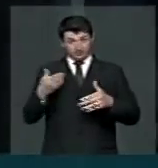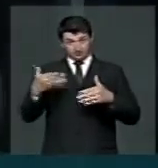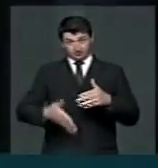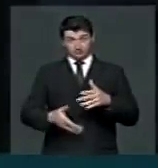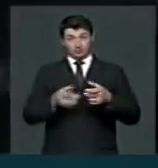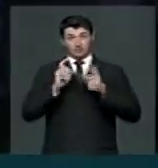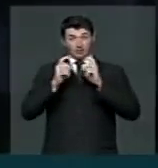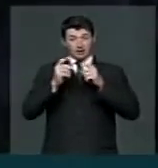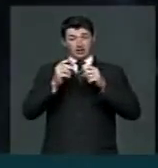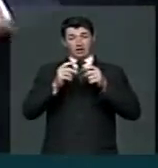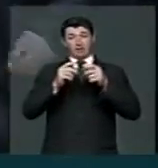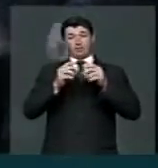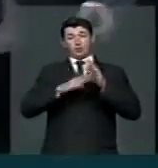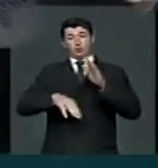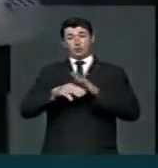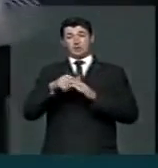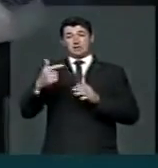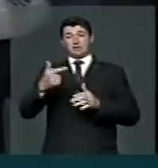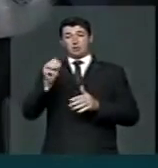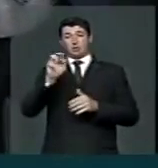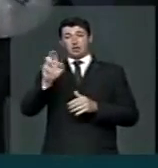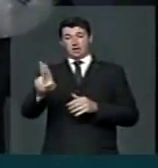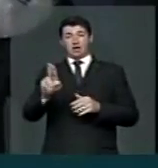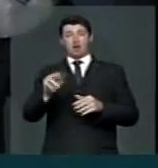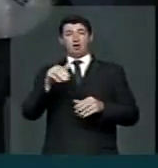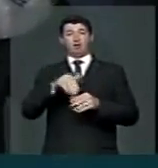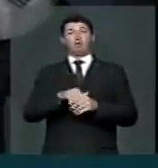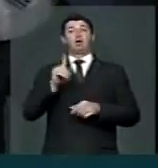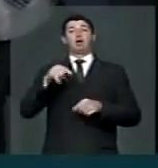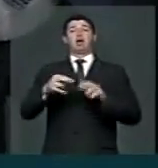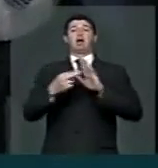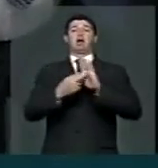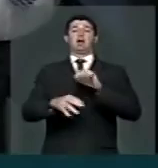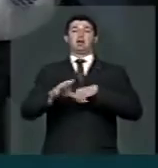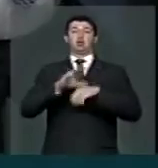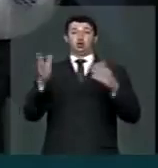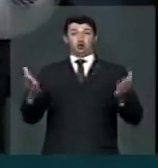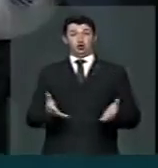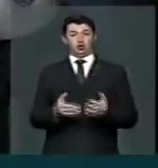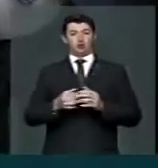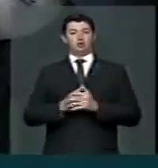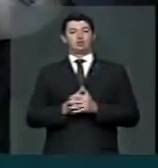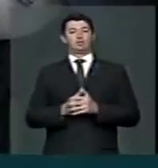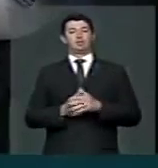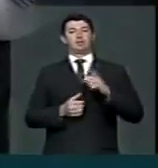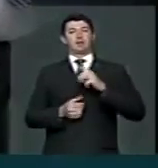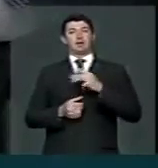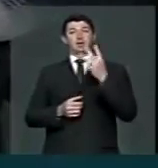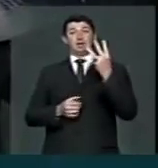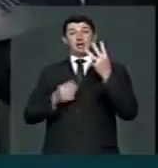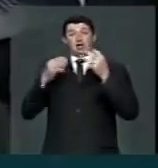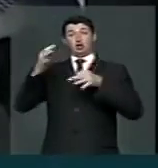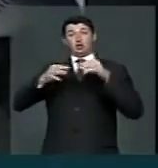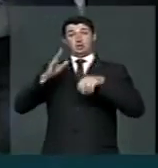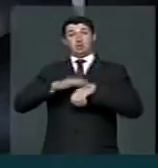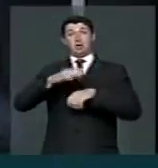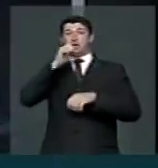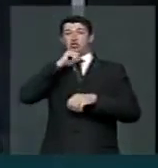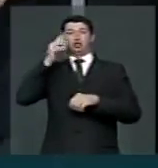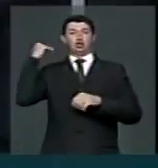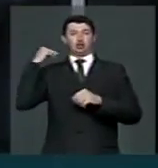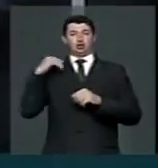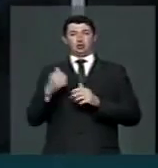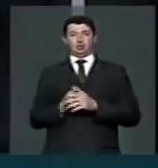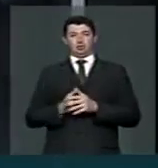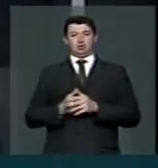dos tribunais de segundo grau são eleitos pela regra constitucional atual dentre os 3 desembargadores mais antigos